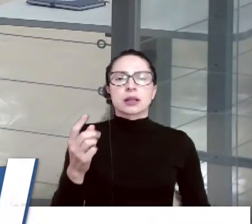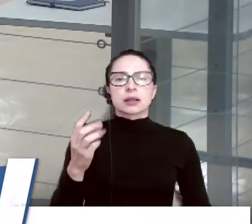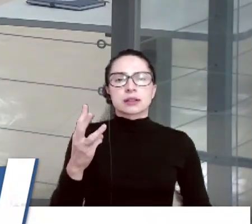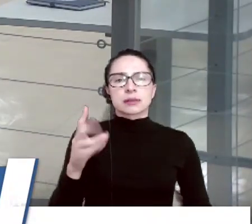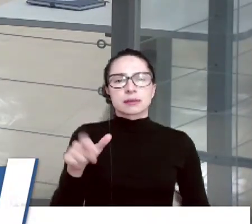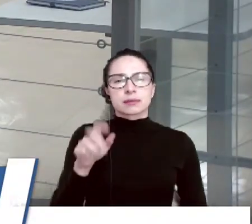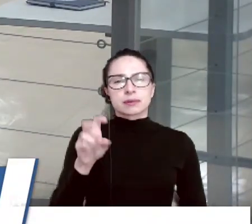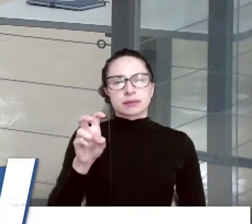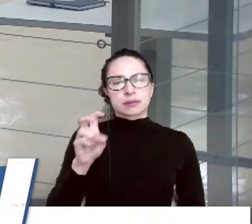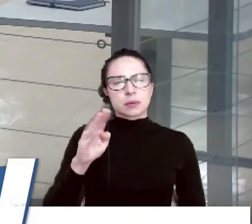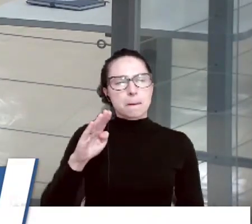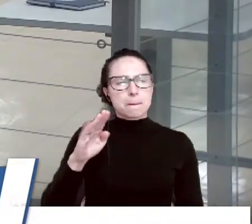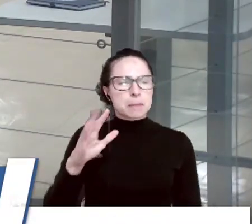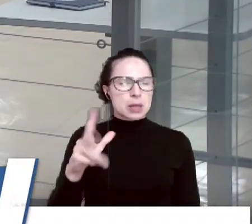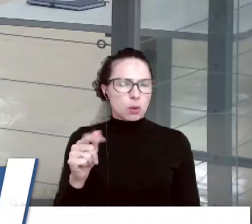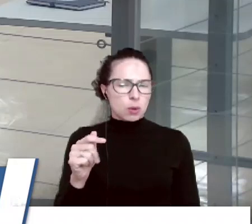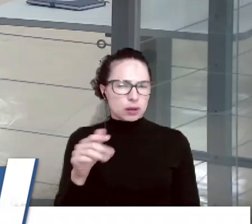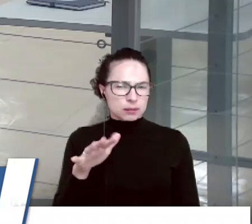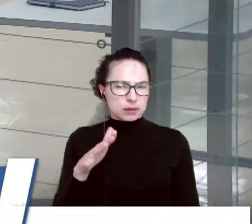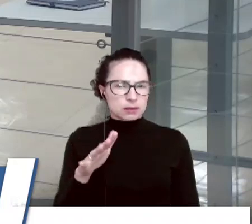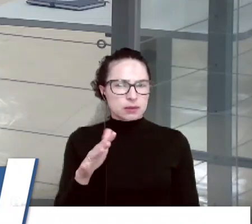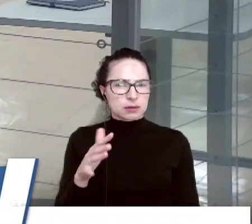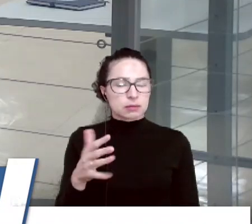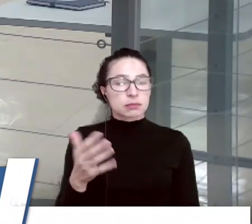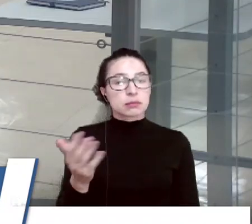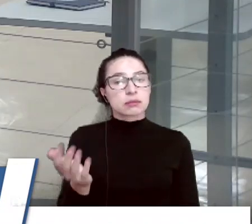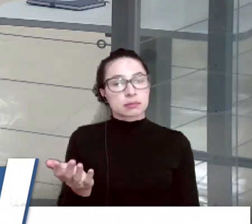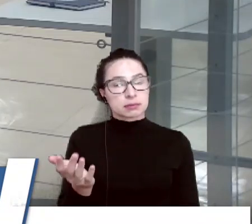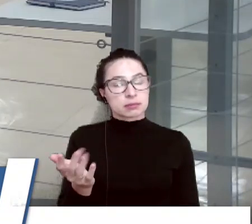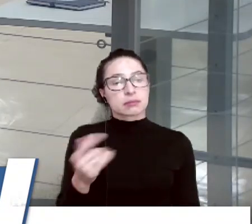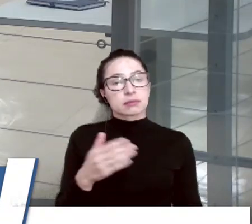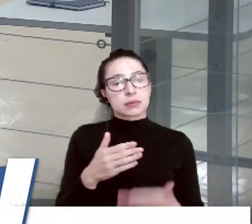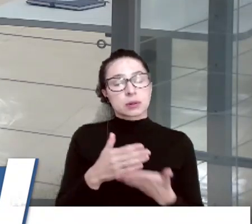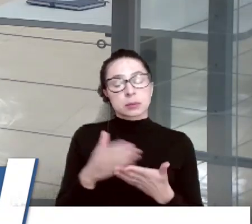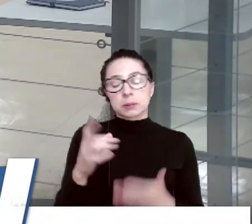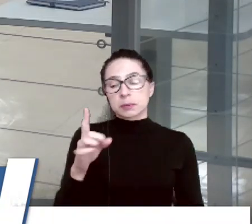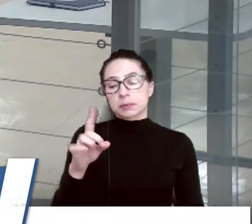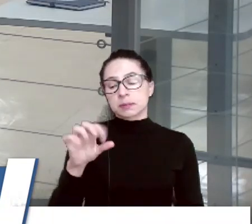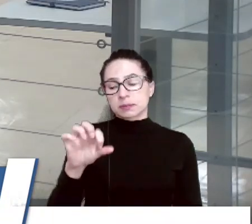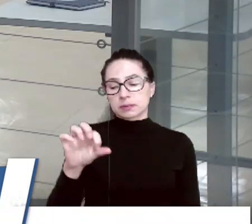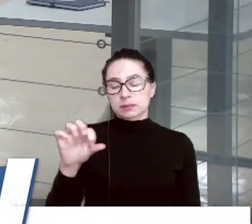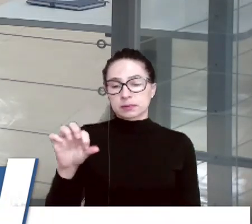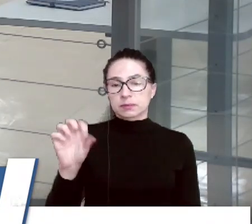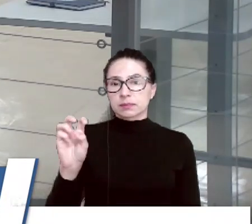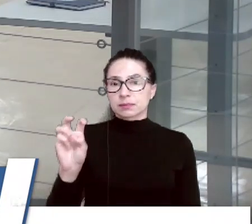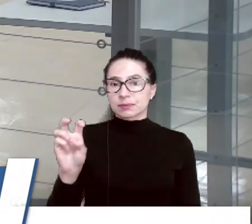em números arredondados. Pois bem, desde 95,